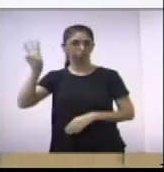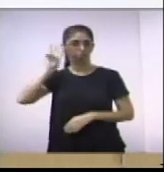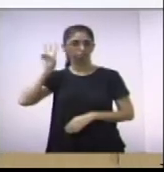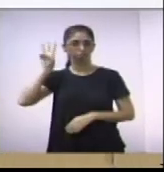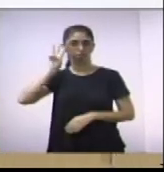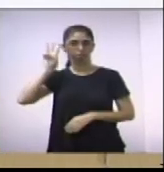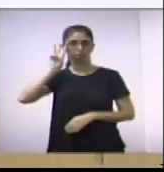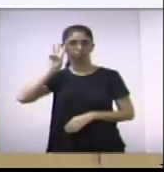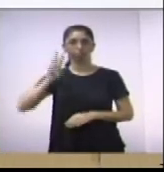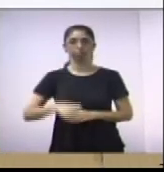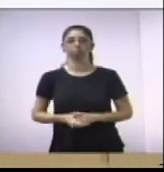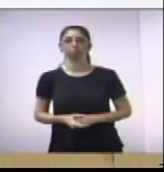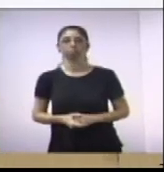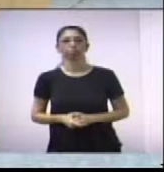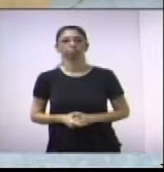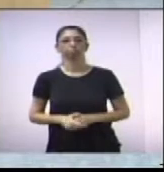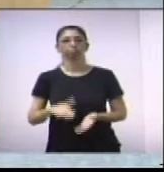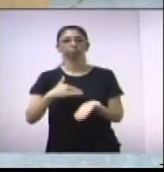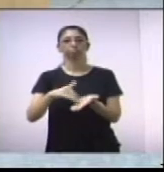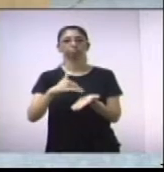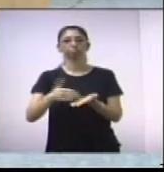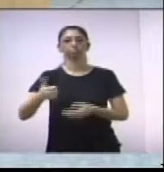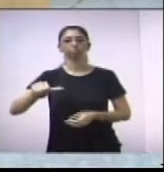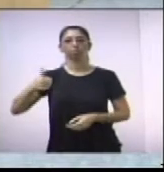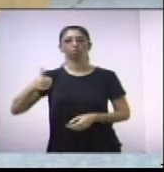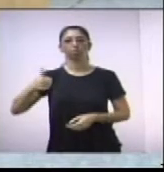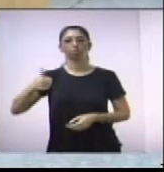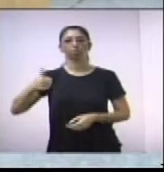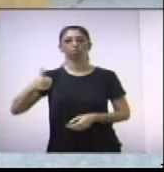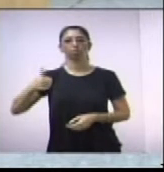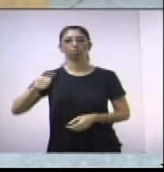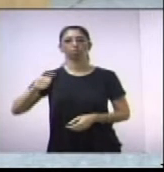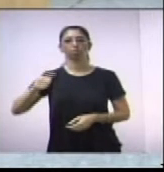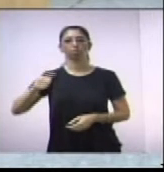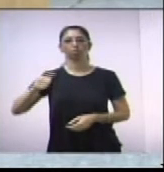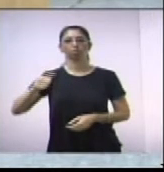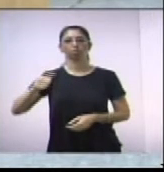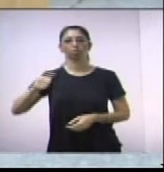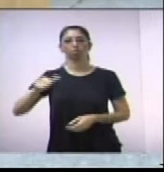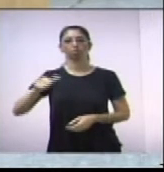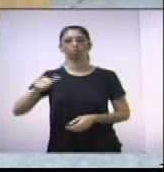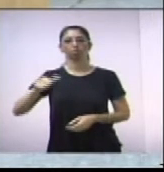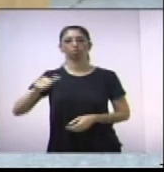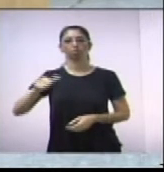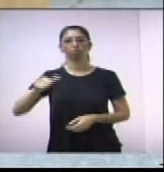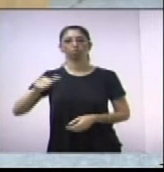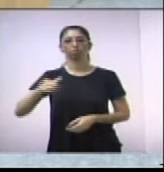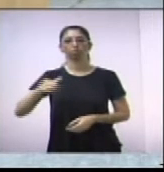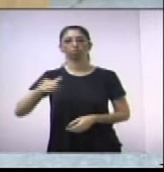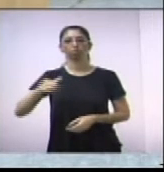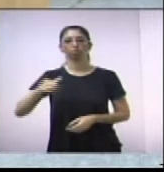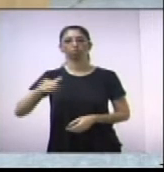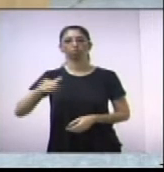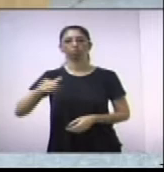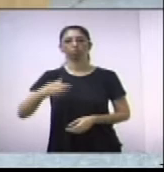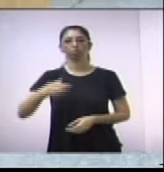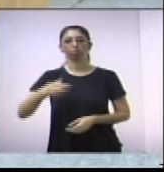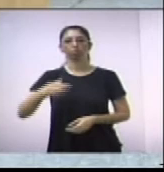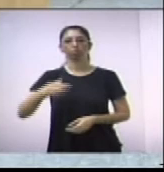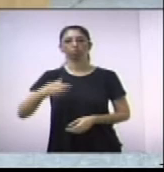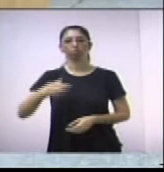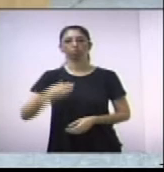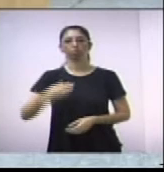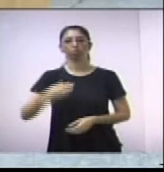segundo secretário que faça o controle da presença dos senhores vereadores. Senhor presidente, todos os vereadores